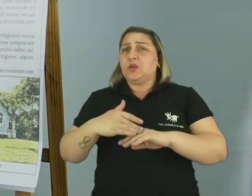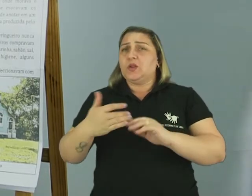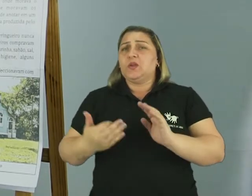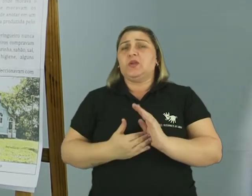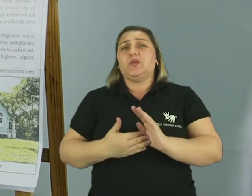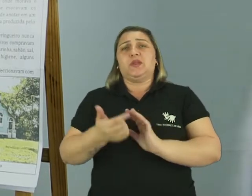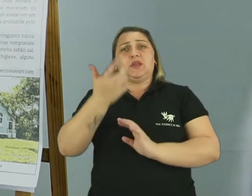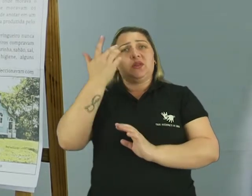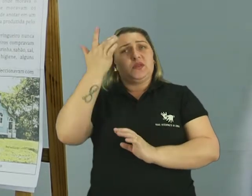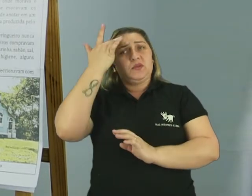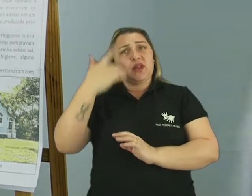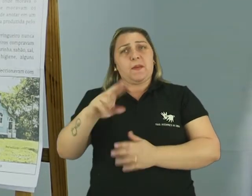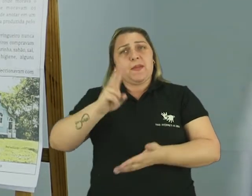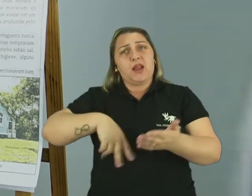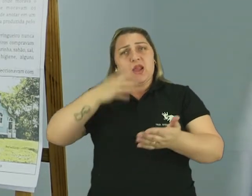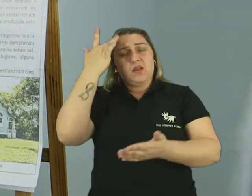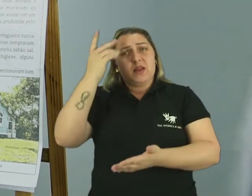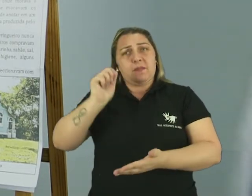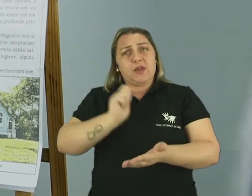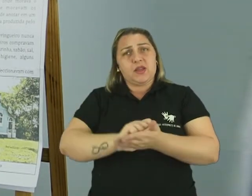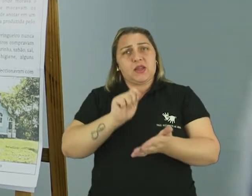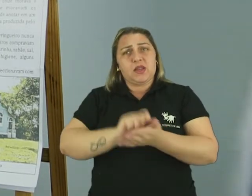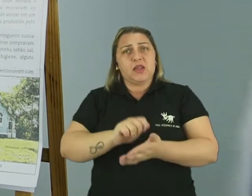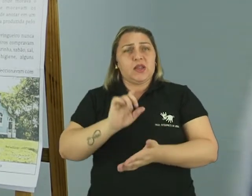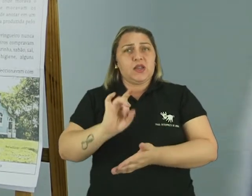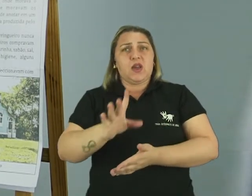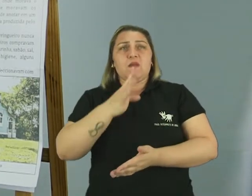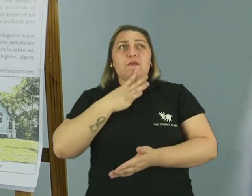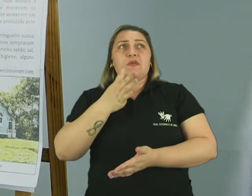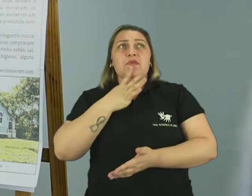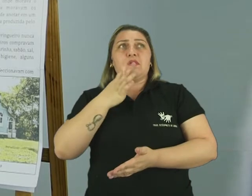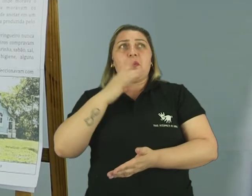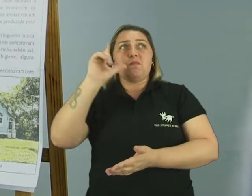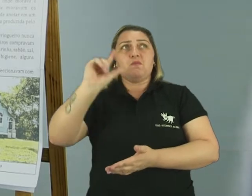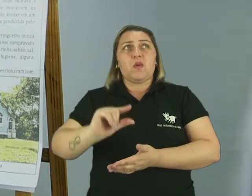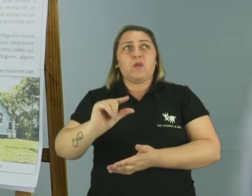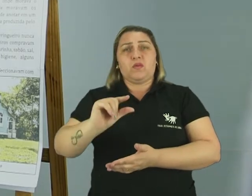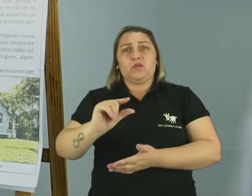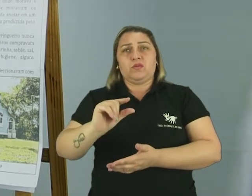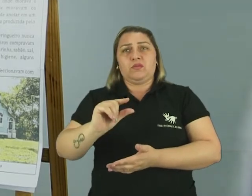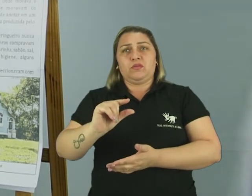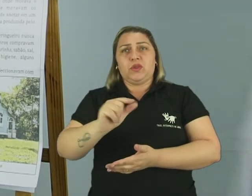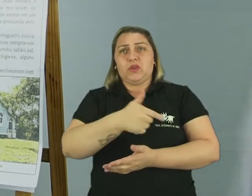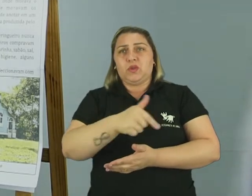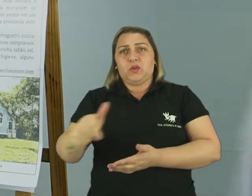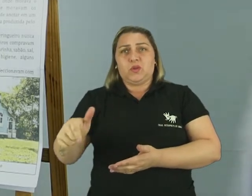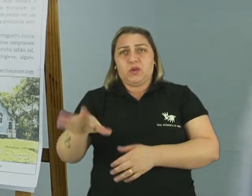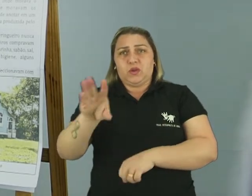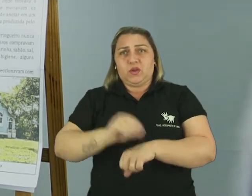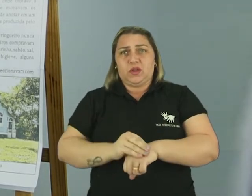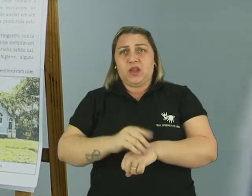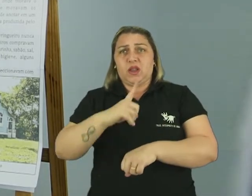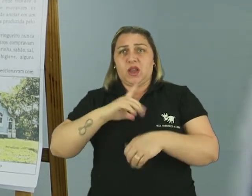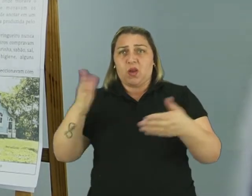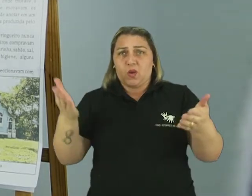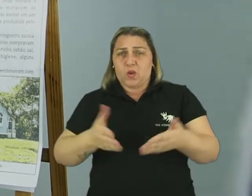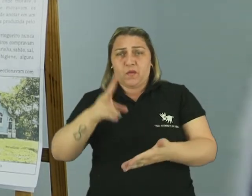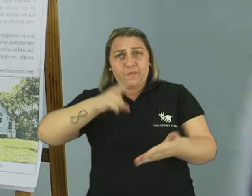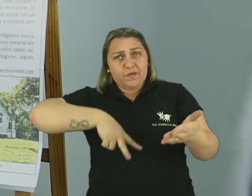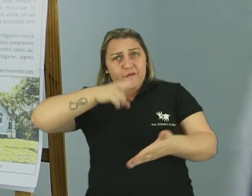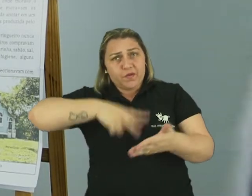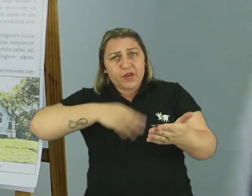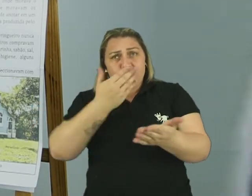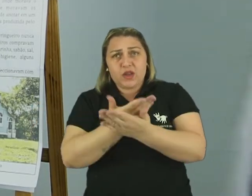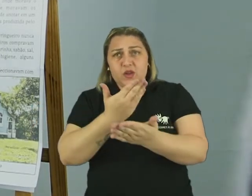todos, não sabiam ler, não sabiam escrever, eles tinham conhecimentos pouco. Não tinham conhecimento que você tem hoje, que você lê, que